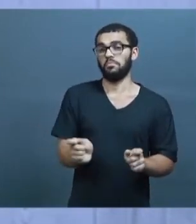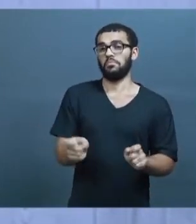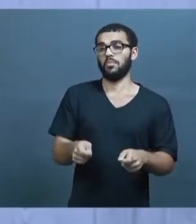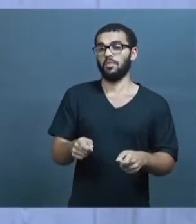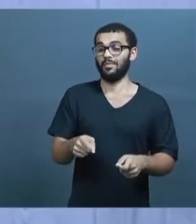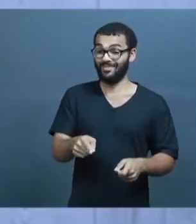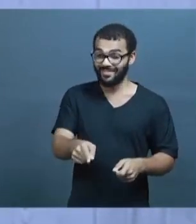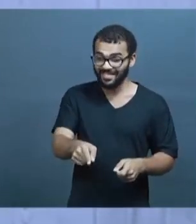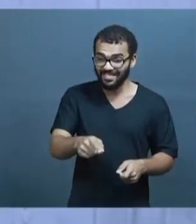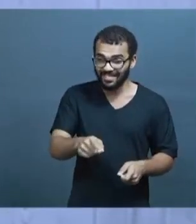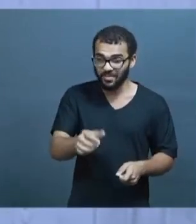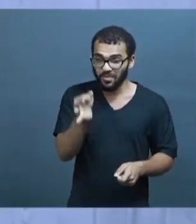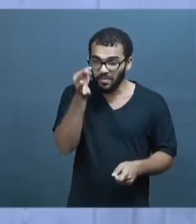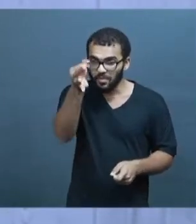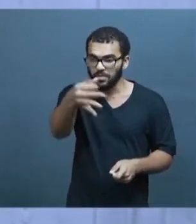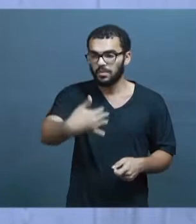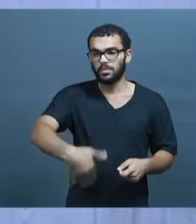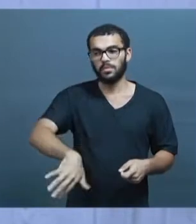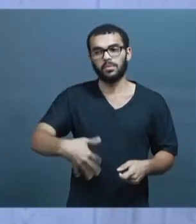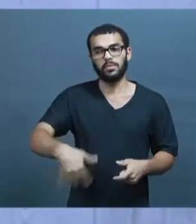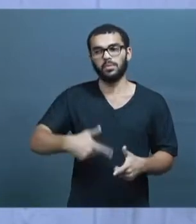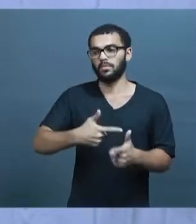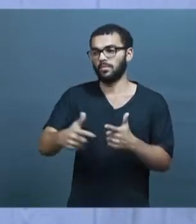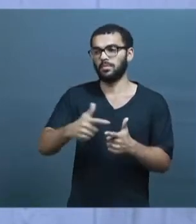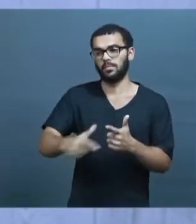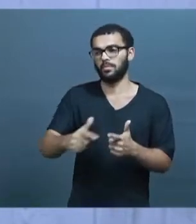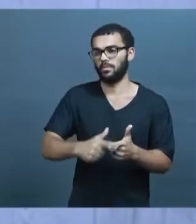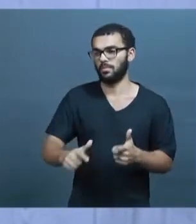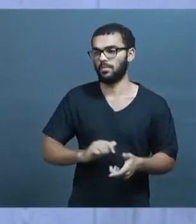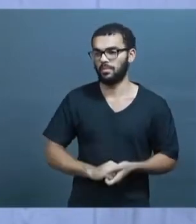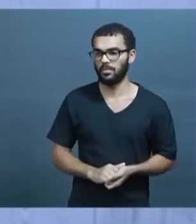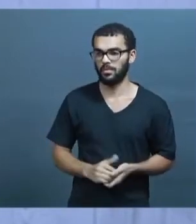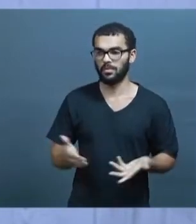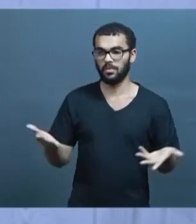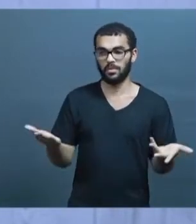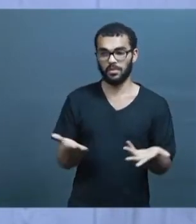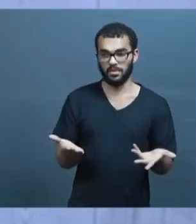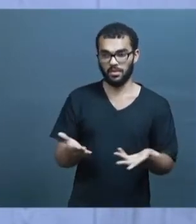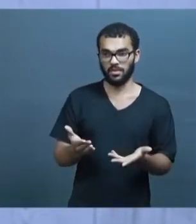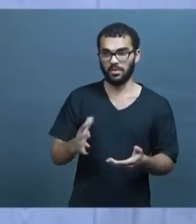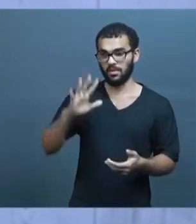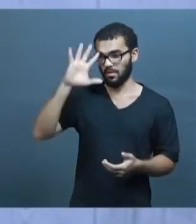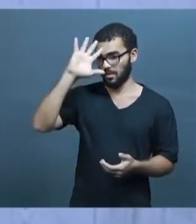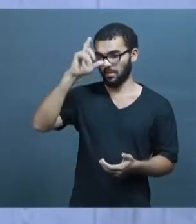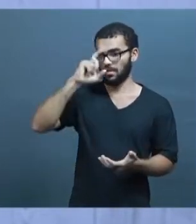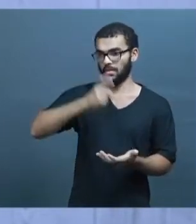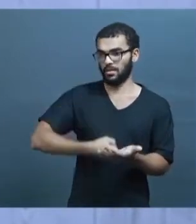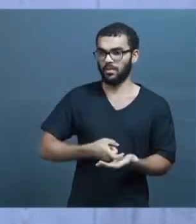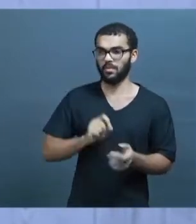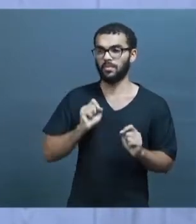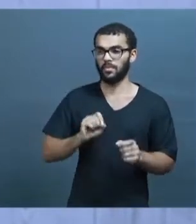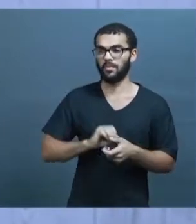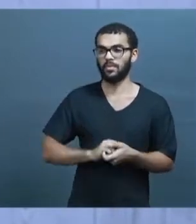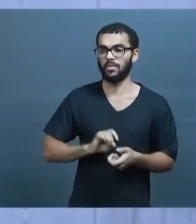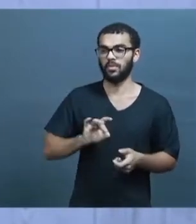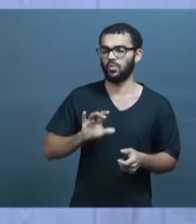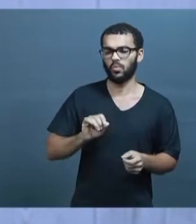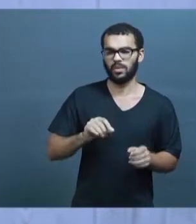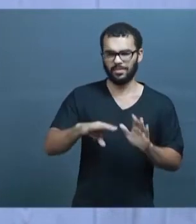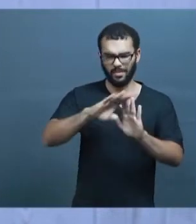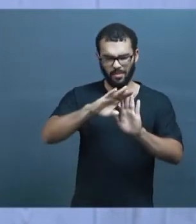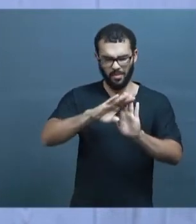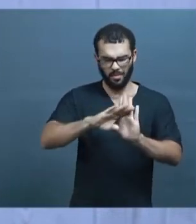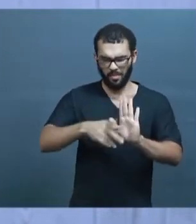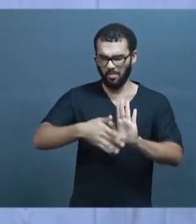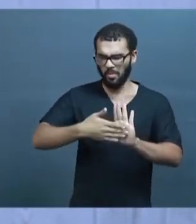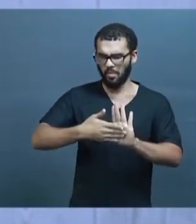amarras e de problemas para o futuro. Essa decisão de agora, e entendo, decisão de agora não significa abraçar a proposta